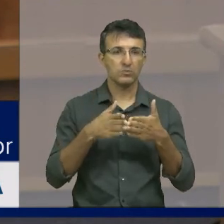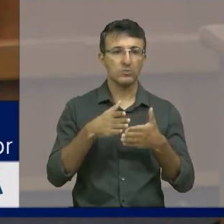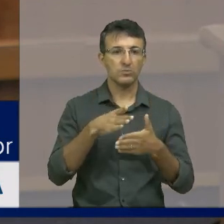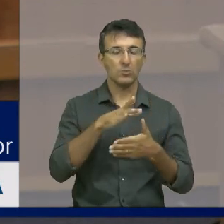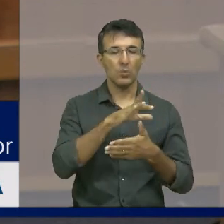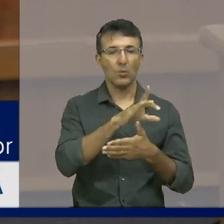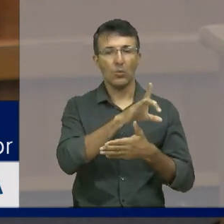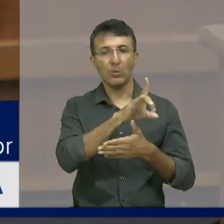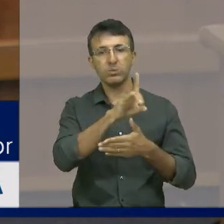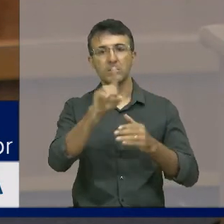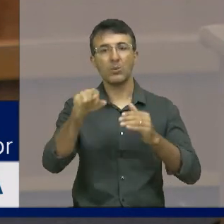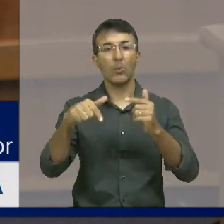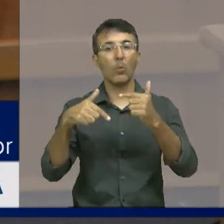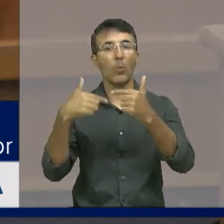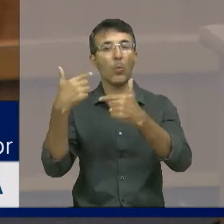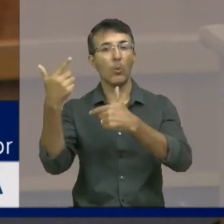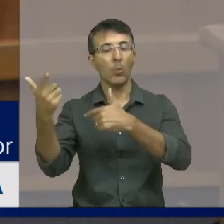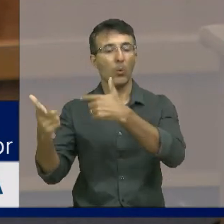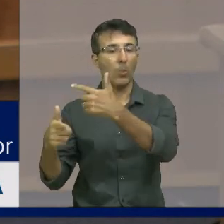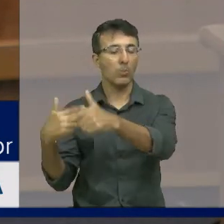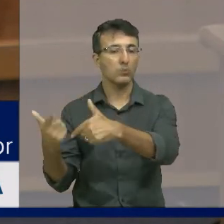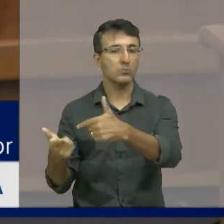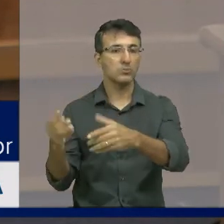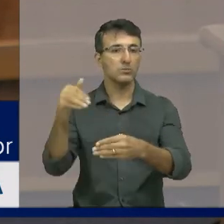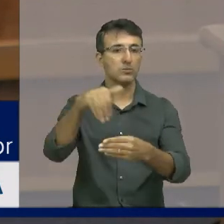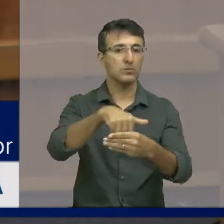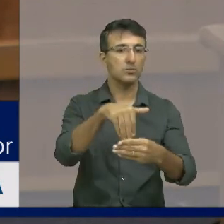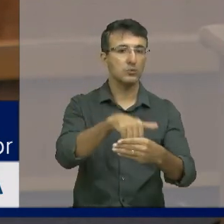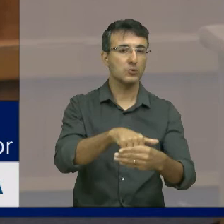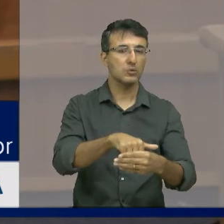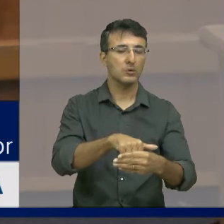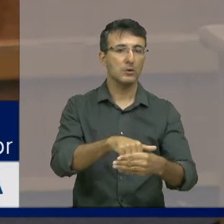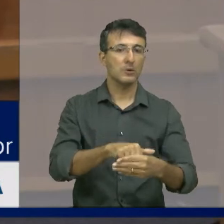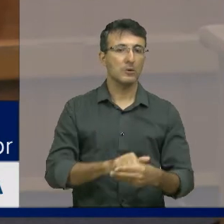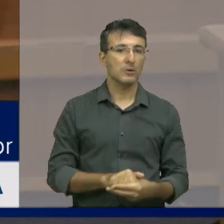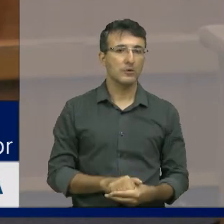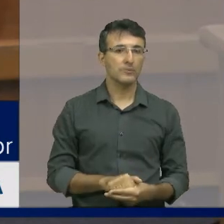carreiras e vencimentos do Magistério Público Municipal, que fala lá